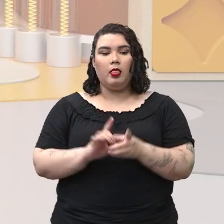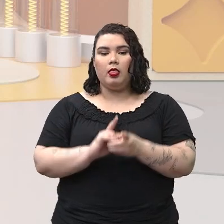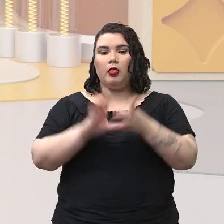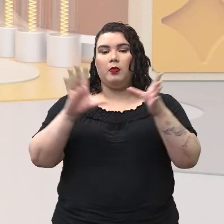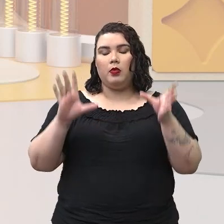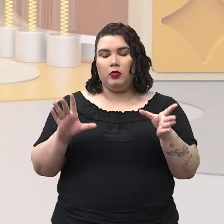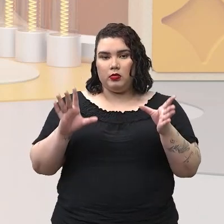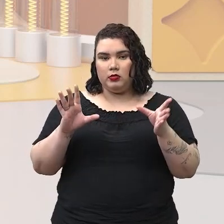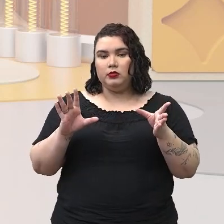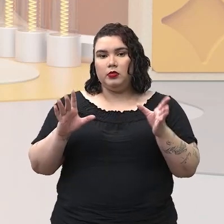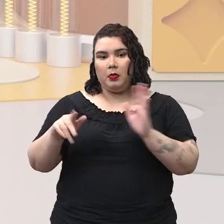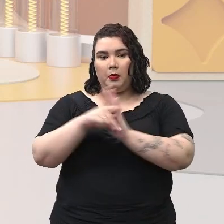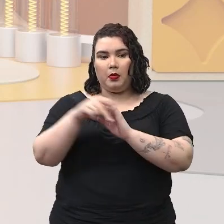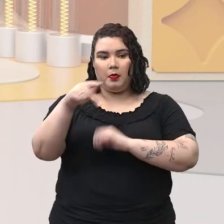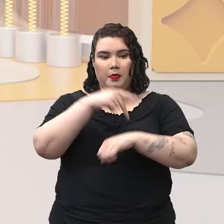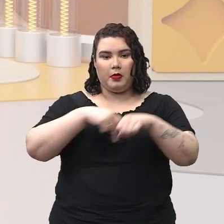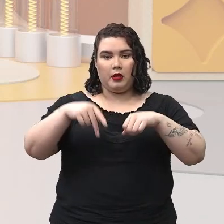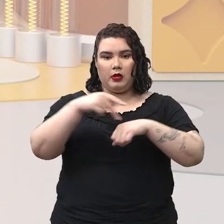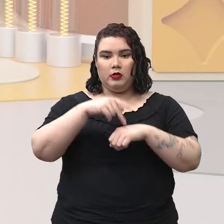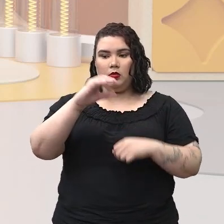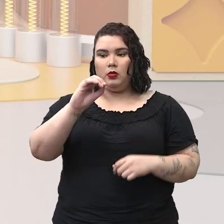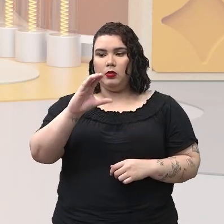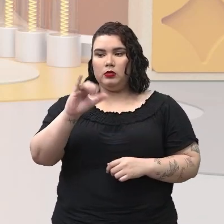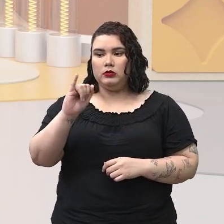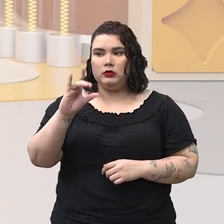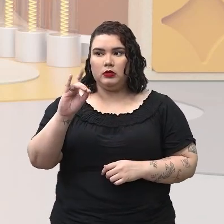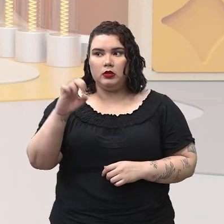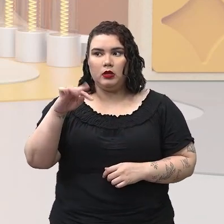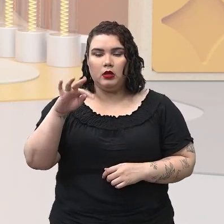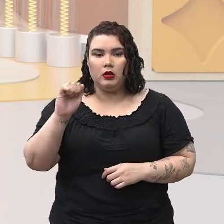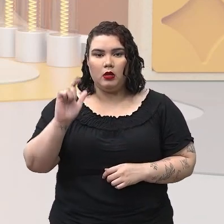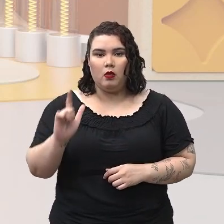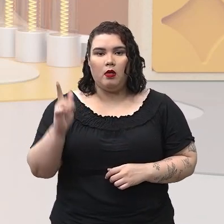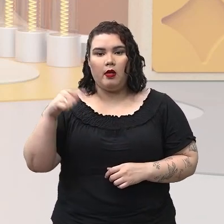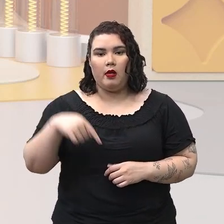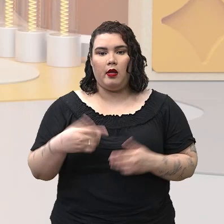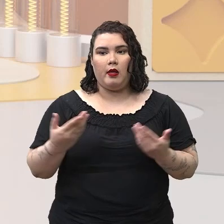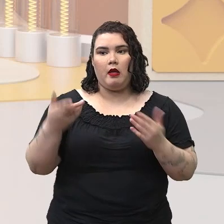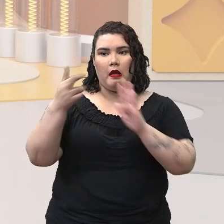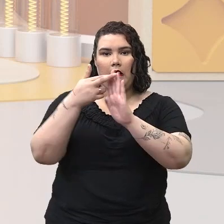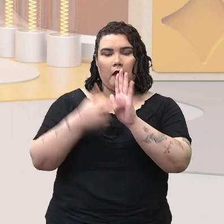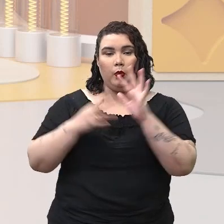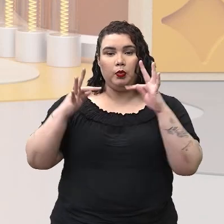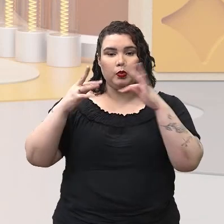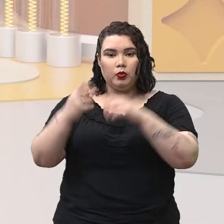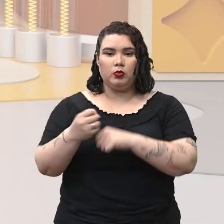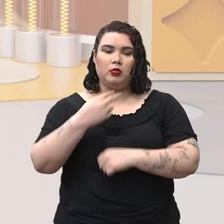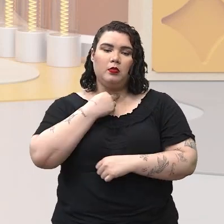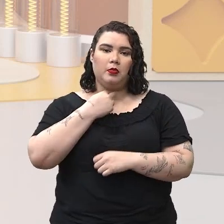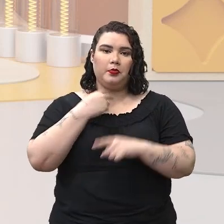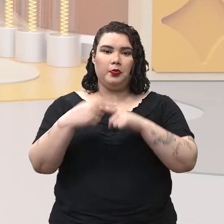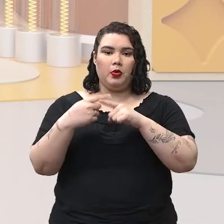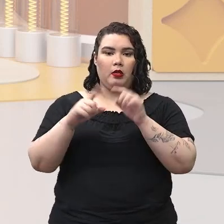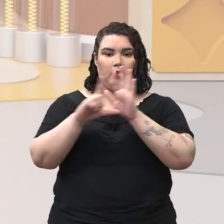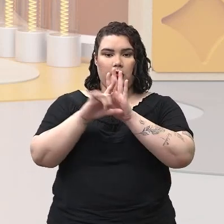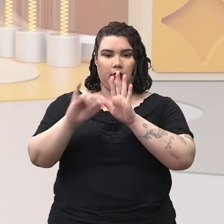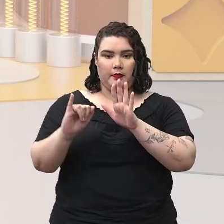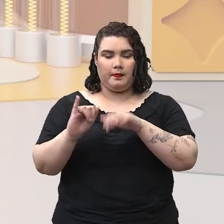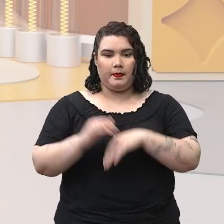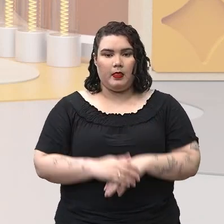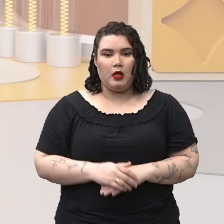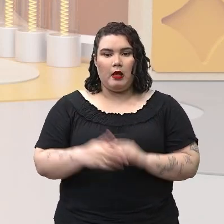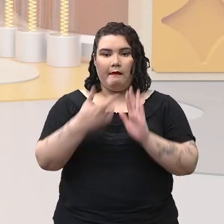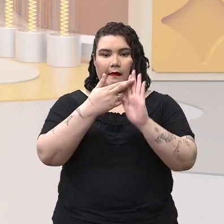democracia, como é o caso dos países ocidentais, é um regime onde você não pode tudo, porque existem as leis. Um regime onde se